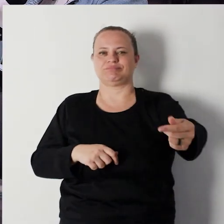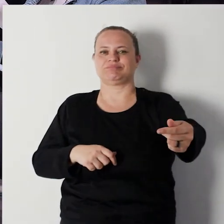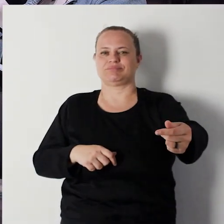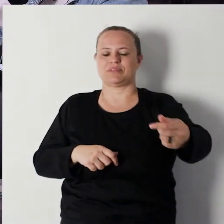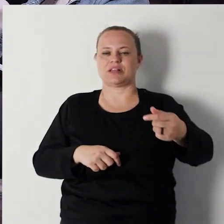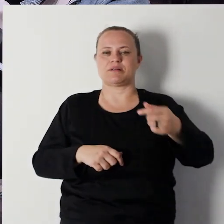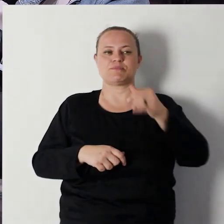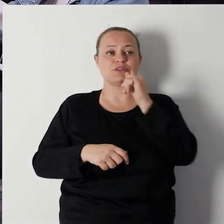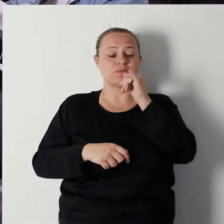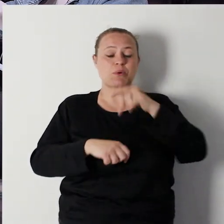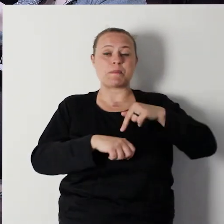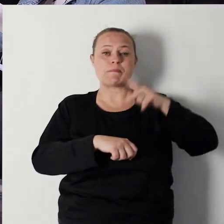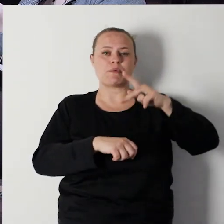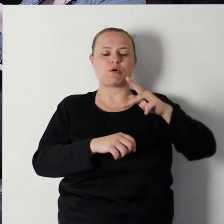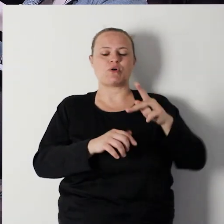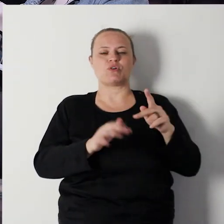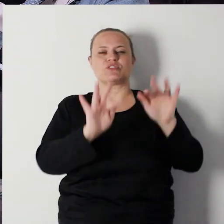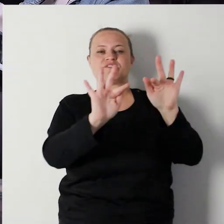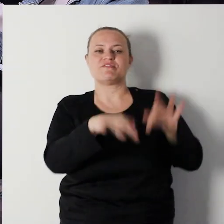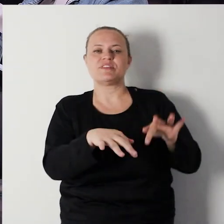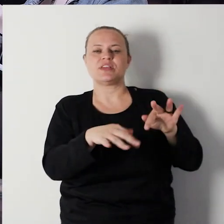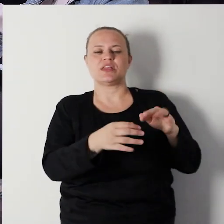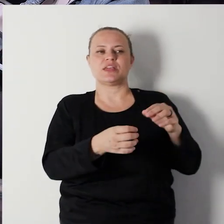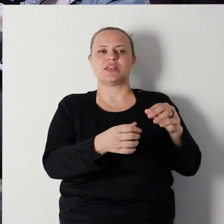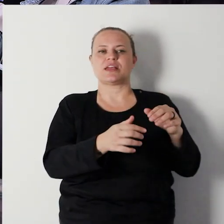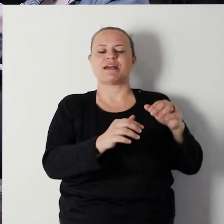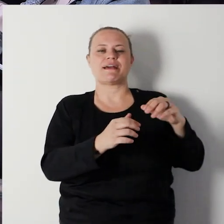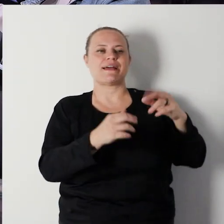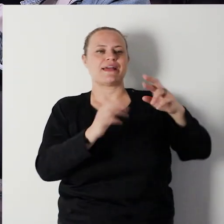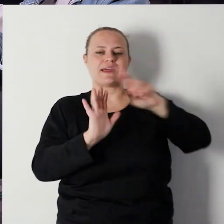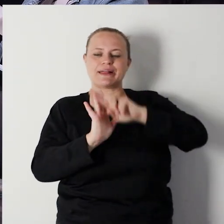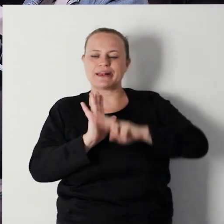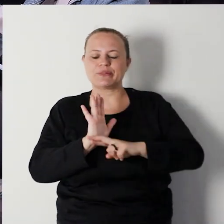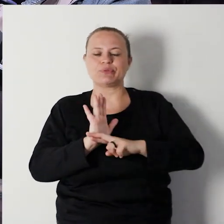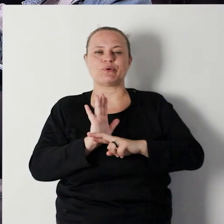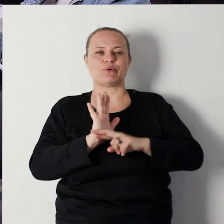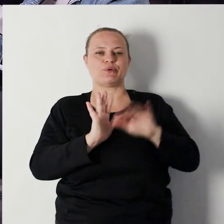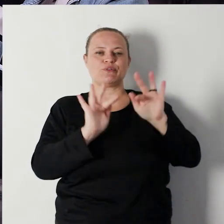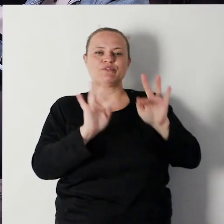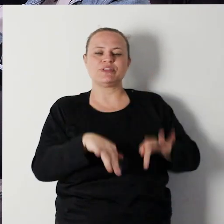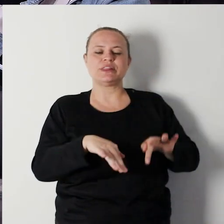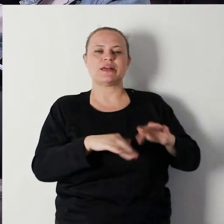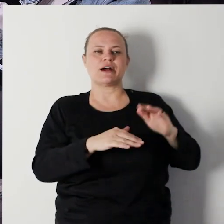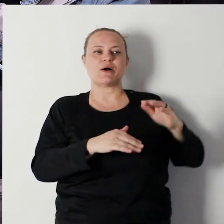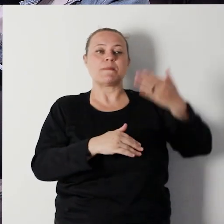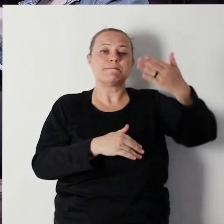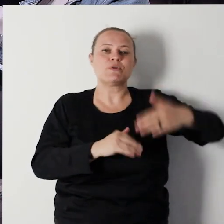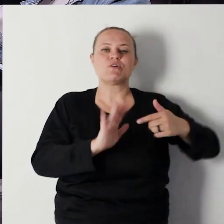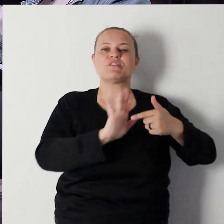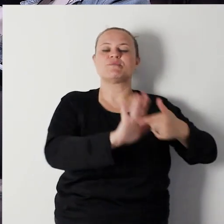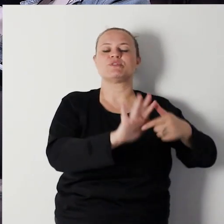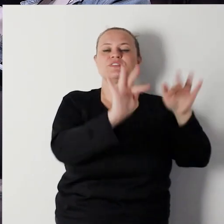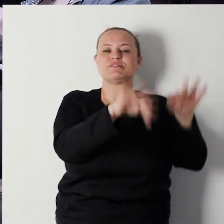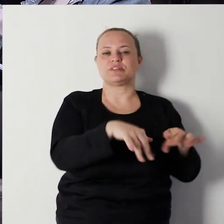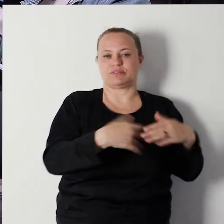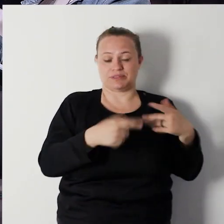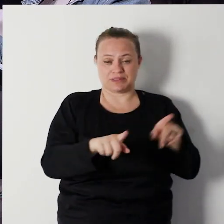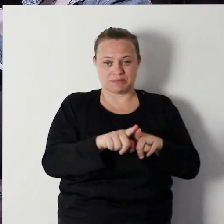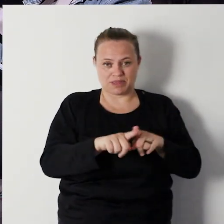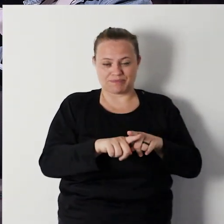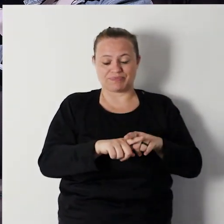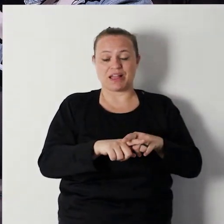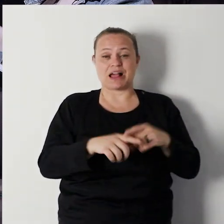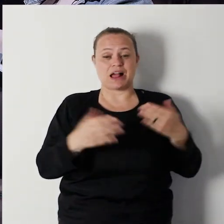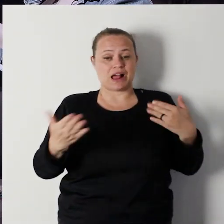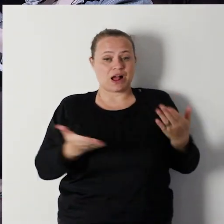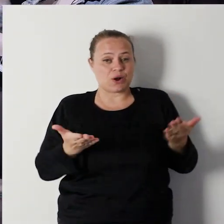uma delas é essa outra pós, né? A pós-produção do relatório final, da prestação, que realmente é uma dificuldade que a